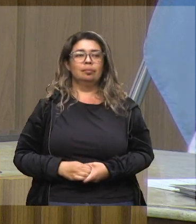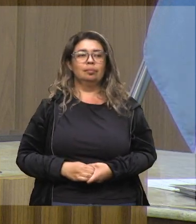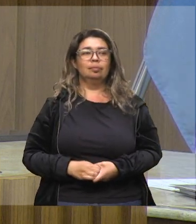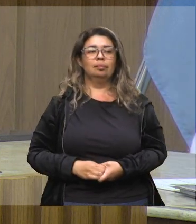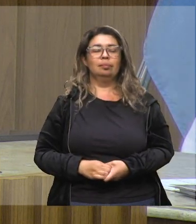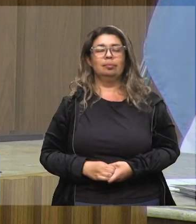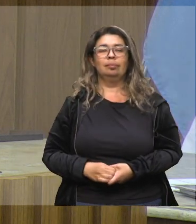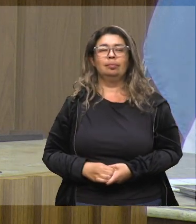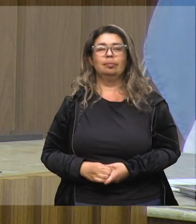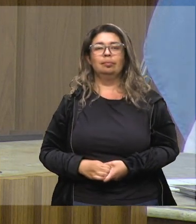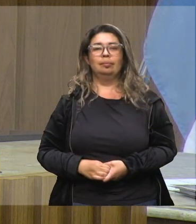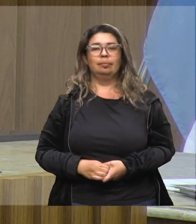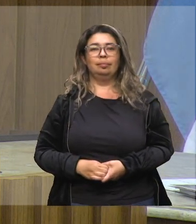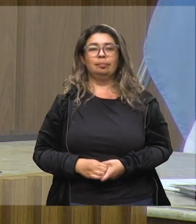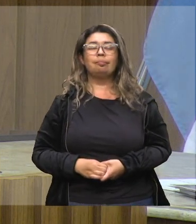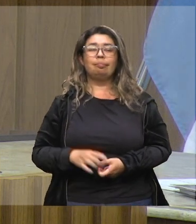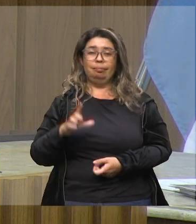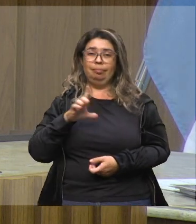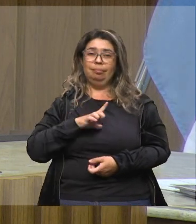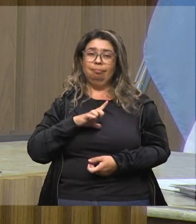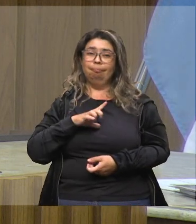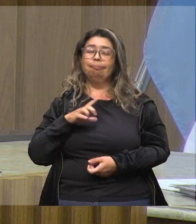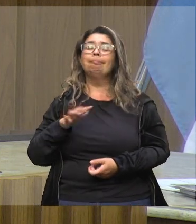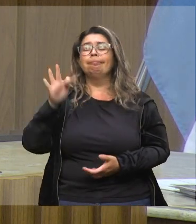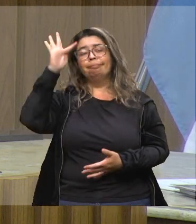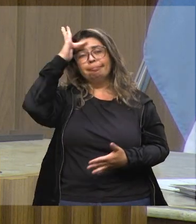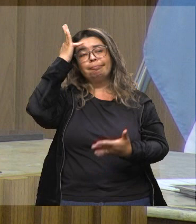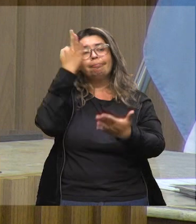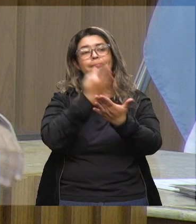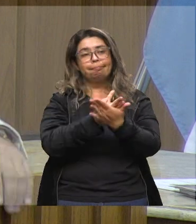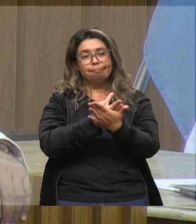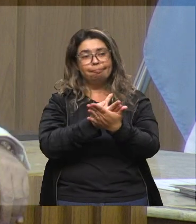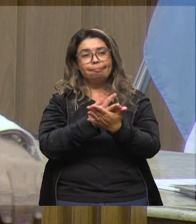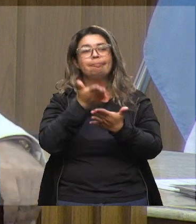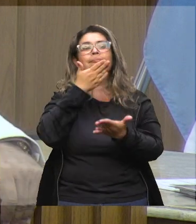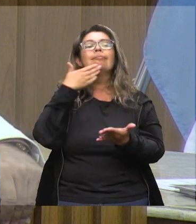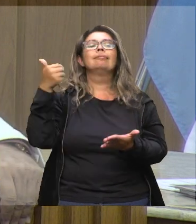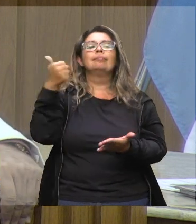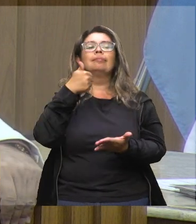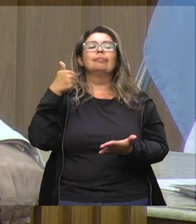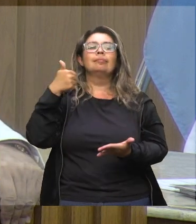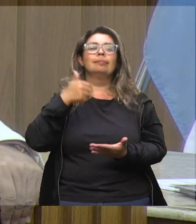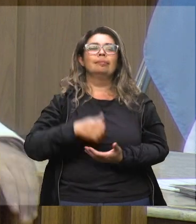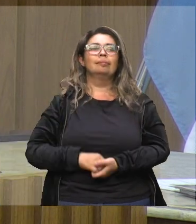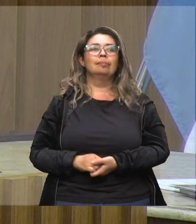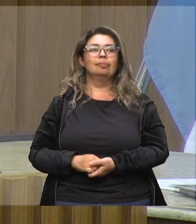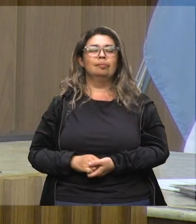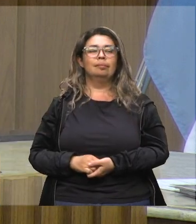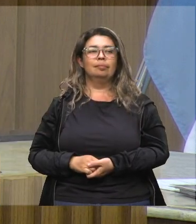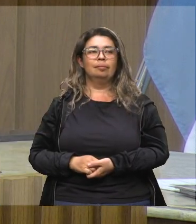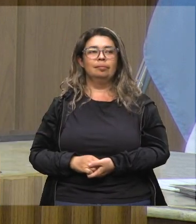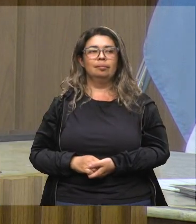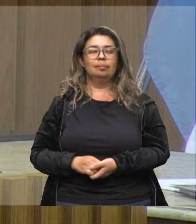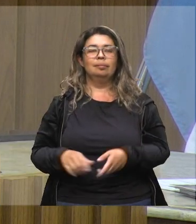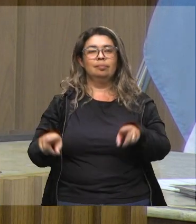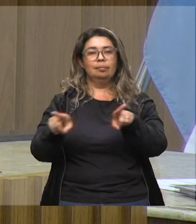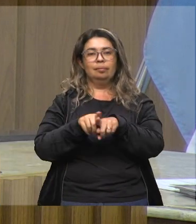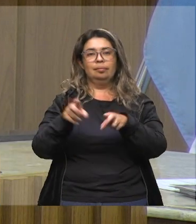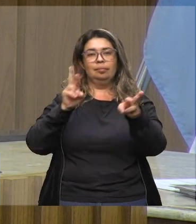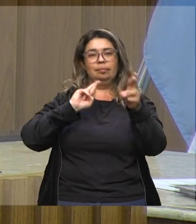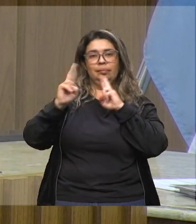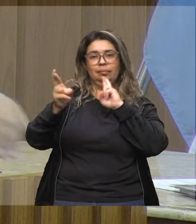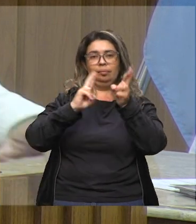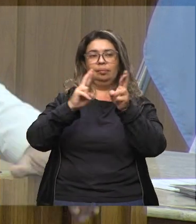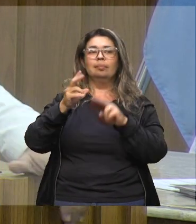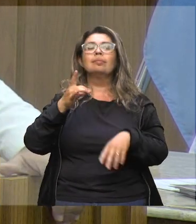a gente tem sempre fé, né, que vai melhorar. Essa questão também da rodovia Assis